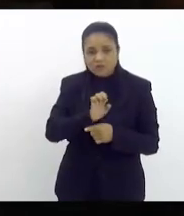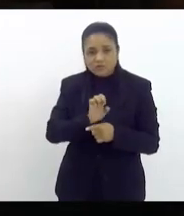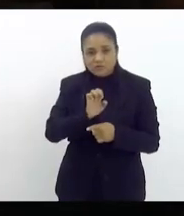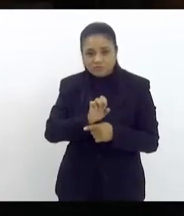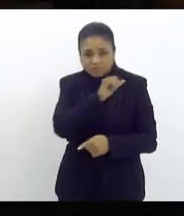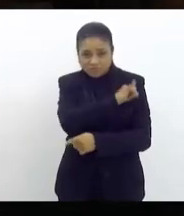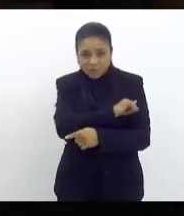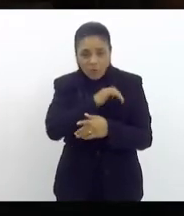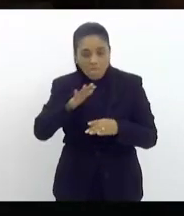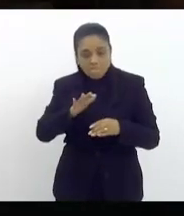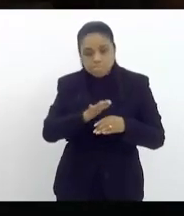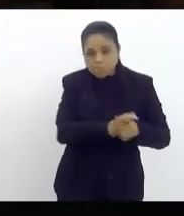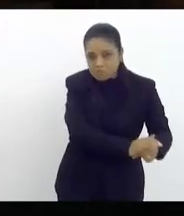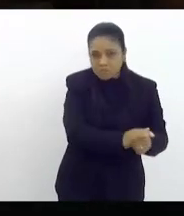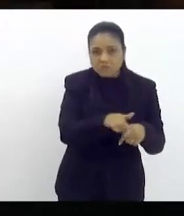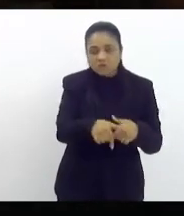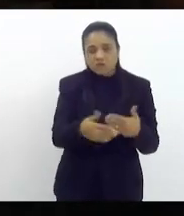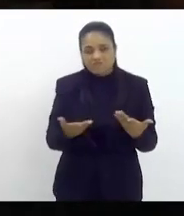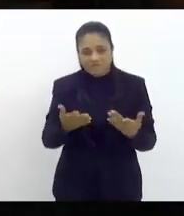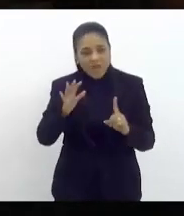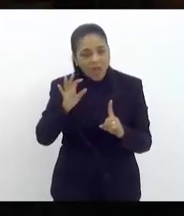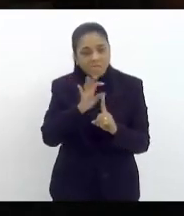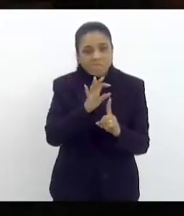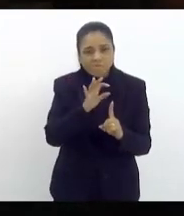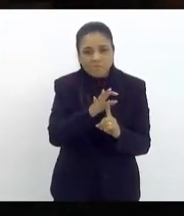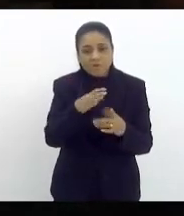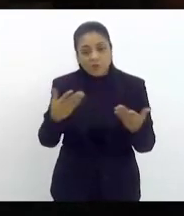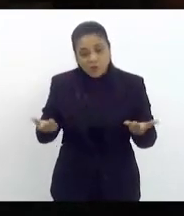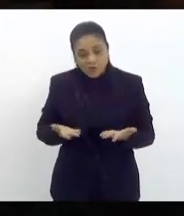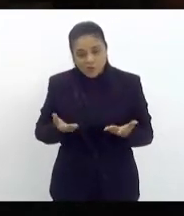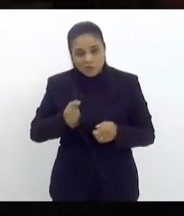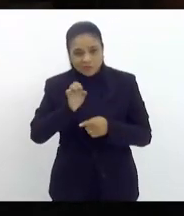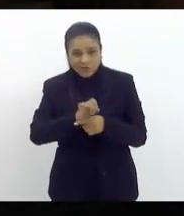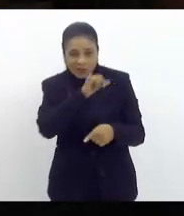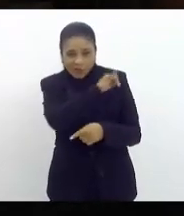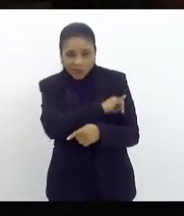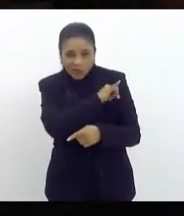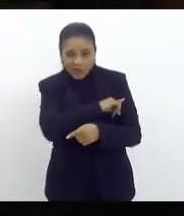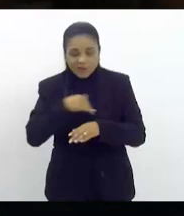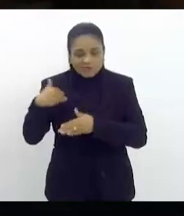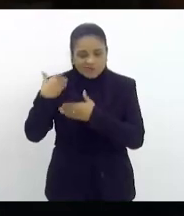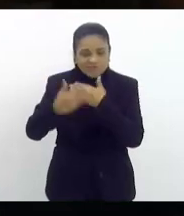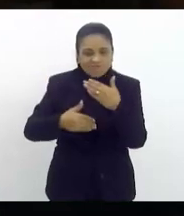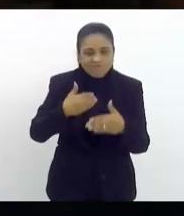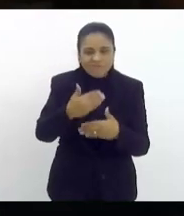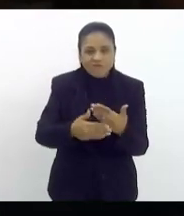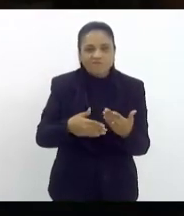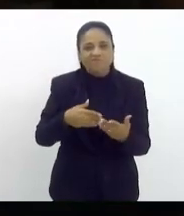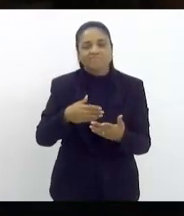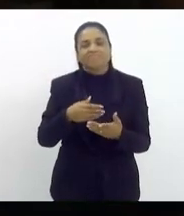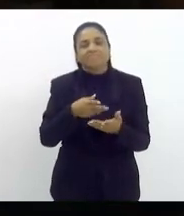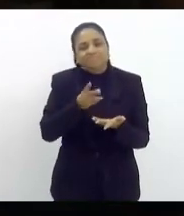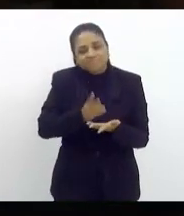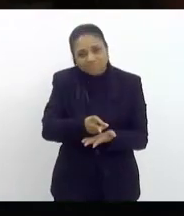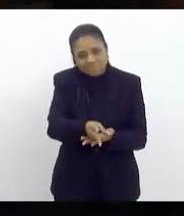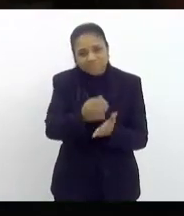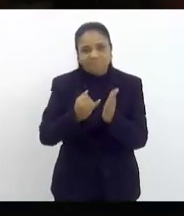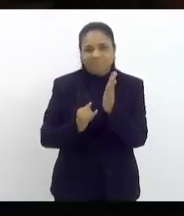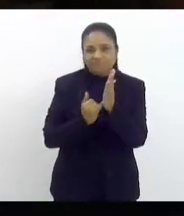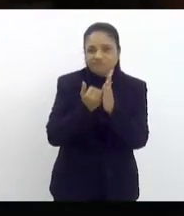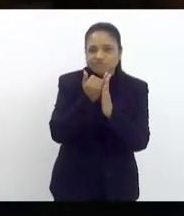ameaçou e intimidou, e hoje o Rio de Janeiro se encontra nesse processo ainda de agiotagem institucional.